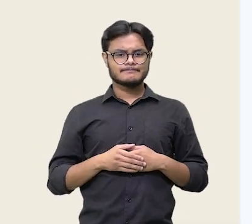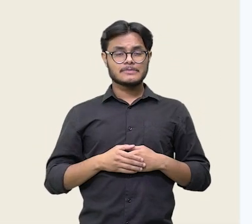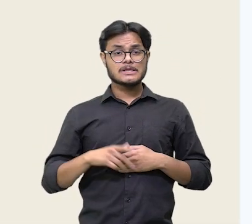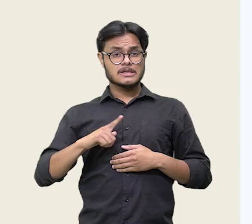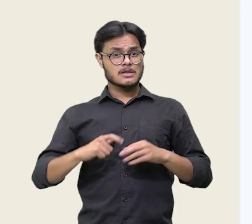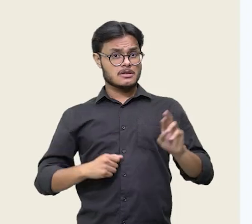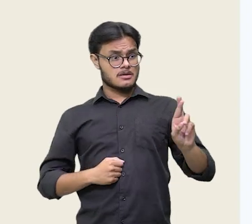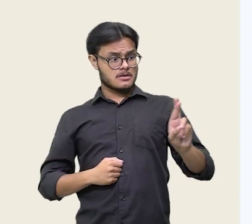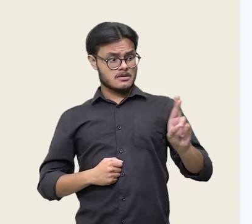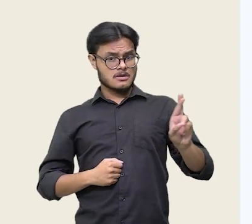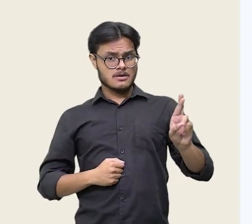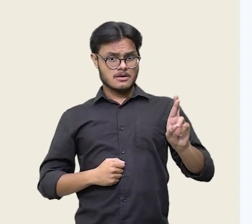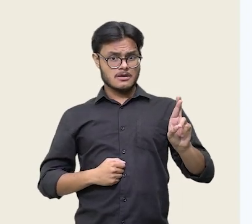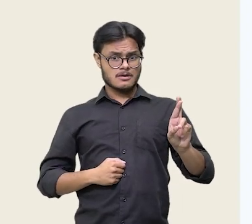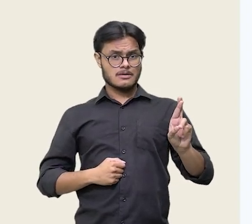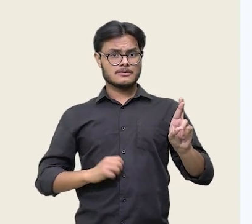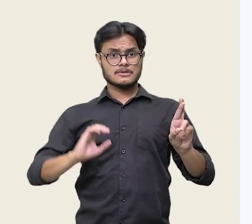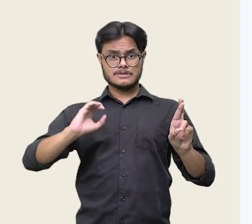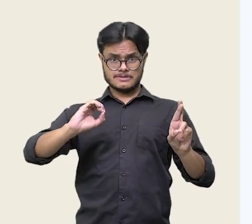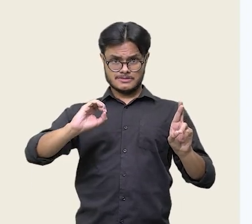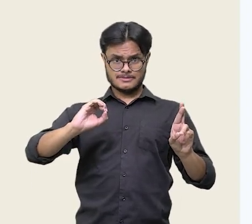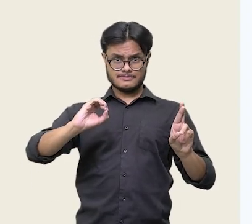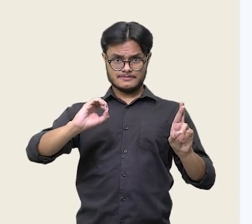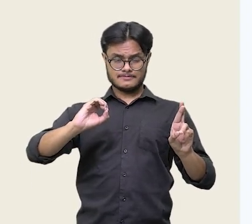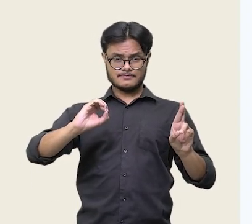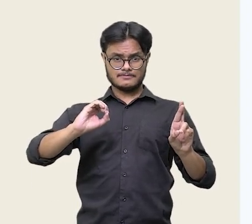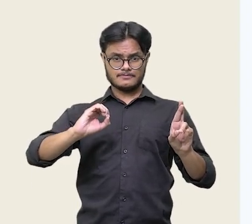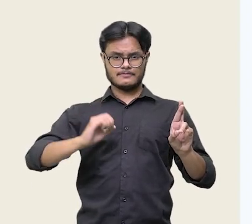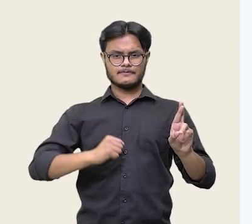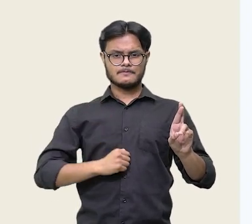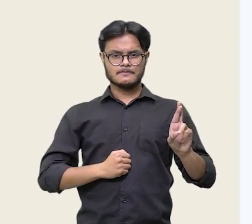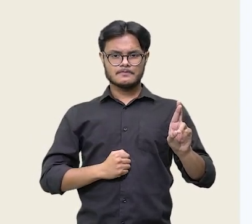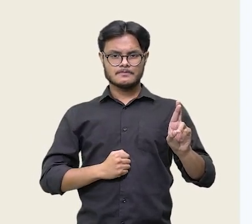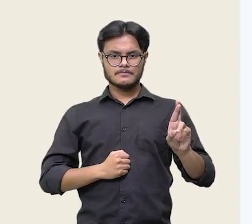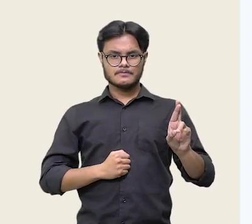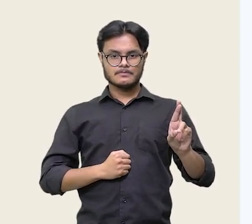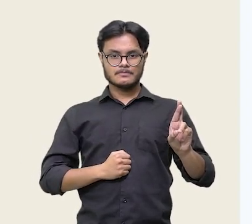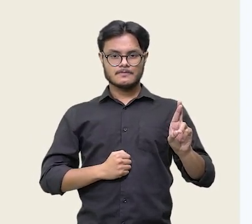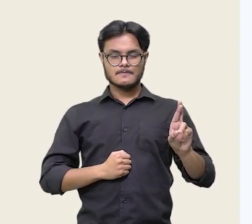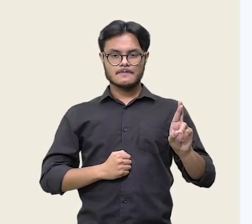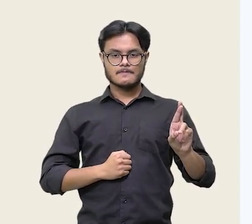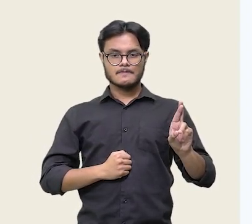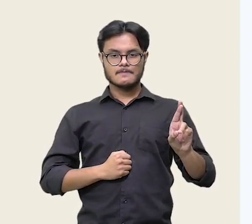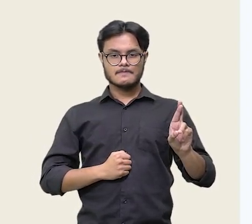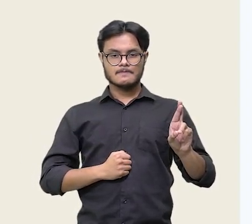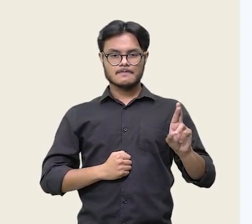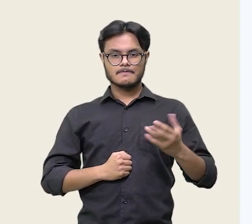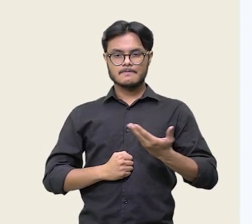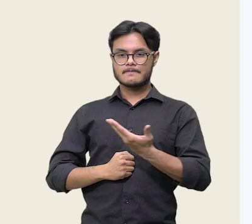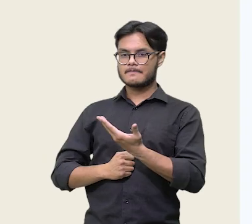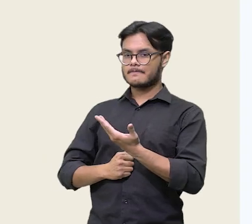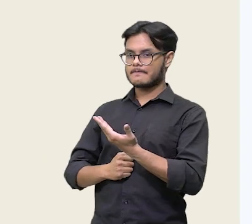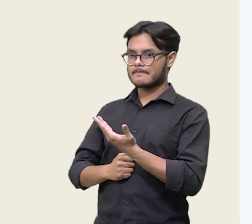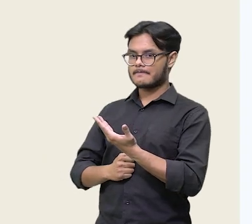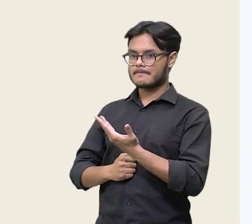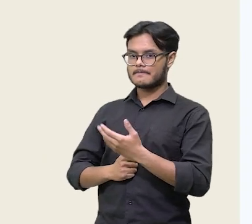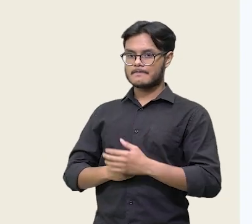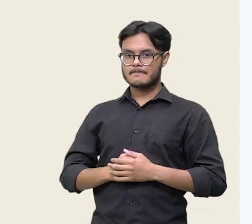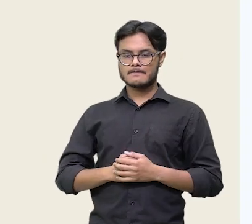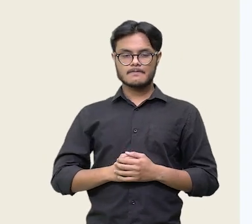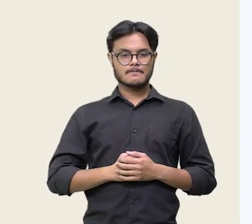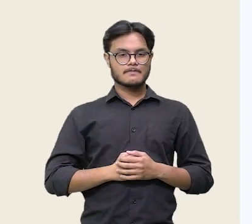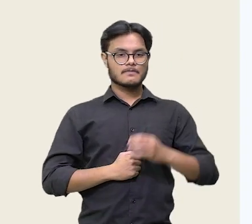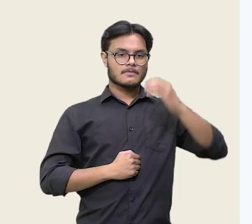ideais, que eles têm a resistência interna igual a zero, né? Então aqui nós temos a força contra-eletromotriz, nota que a corrente ela flui no